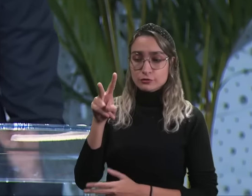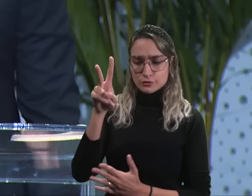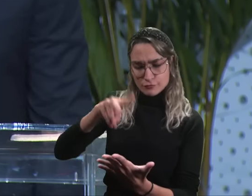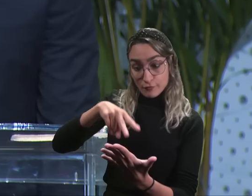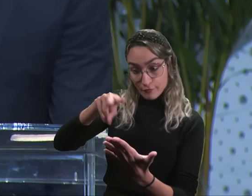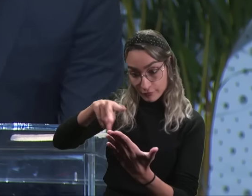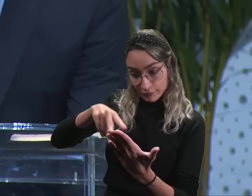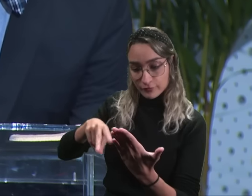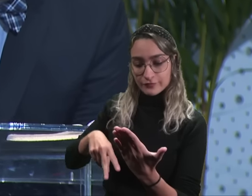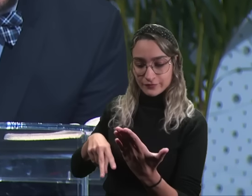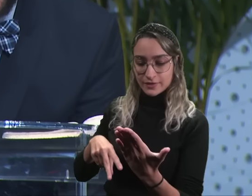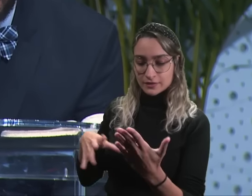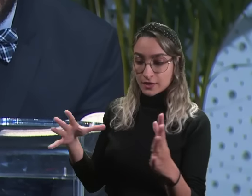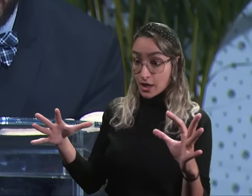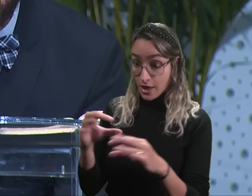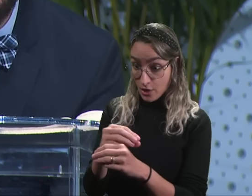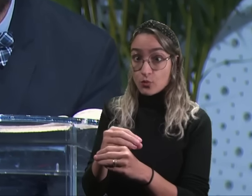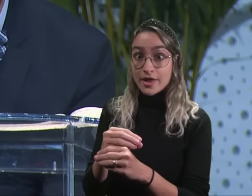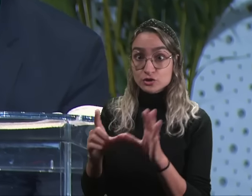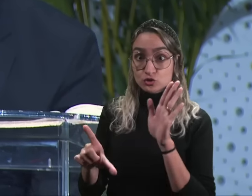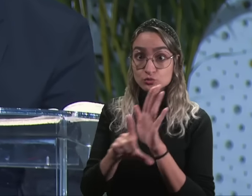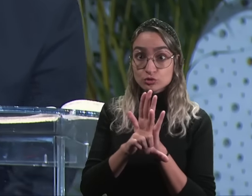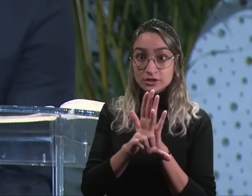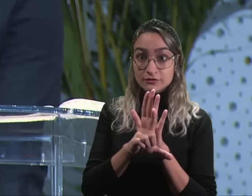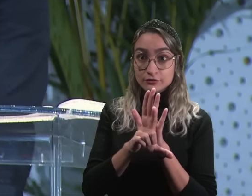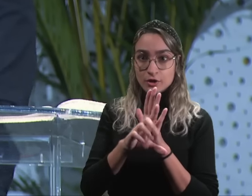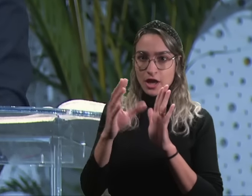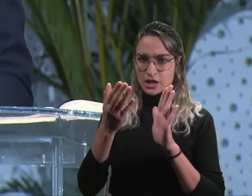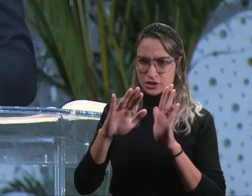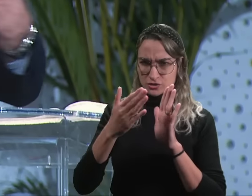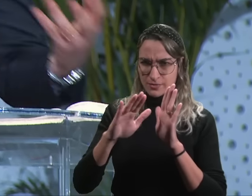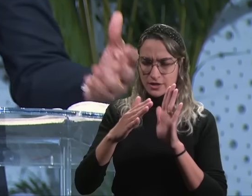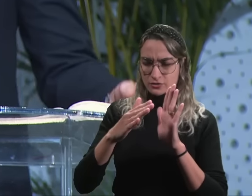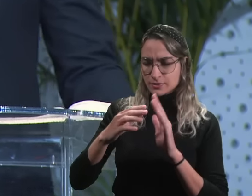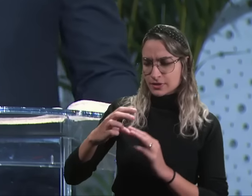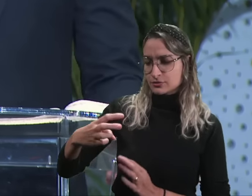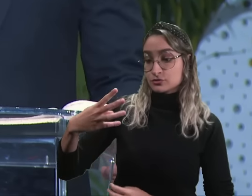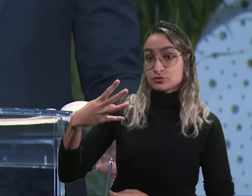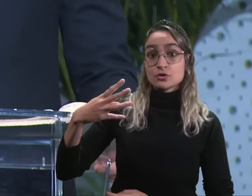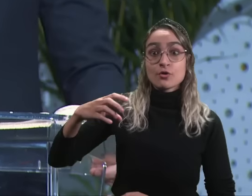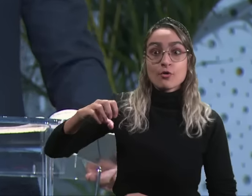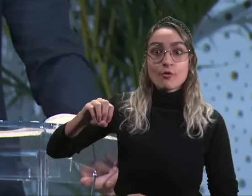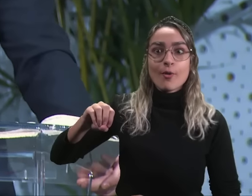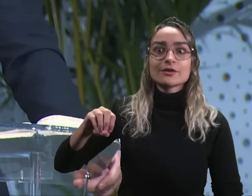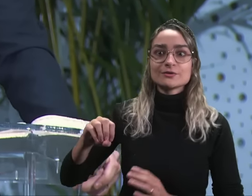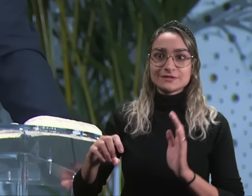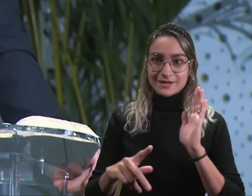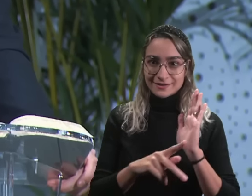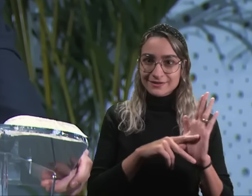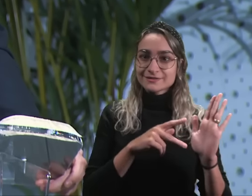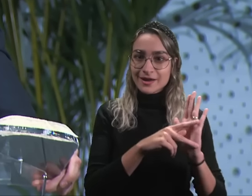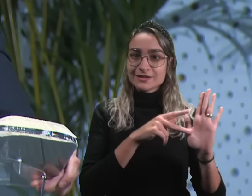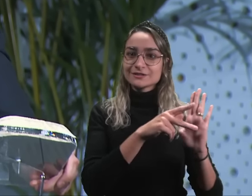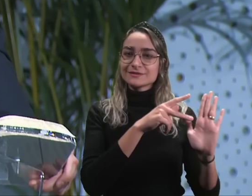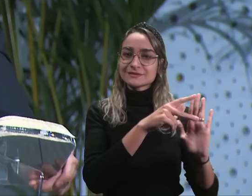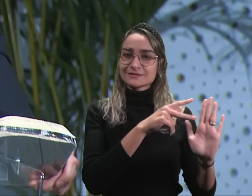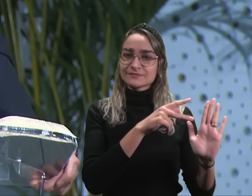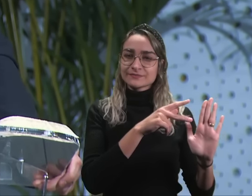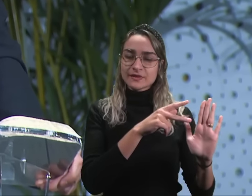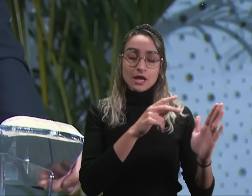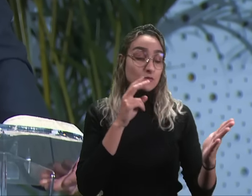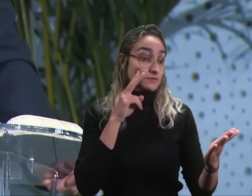páginas você vê a a história de Quando e por existiu a mudança do sábado pro domingo e a